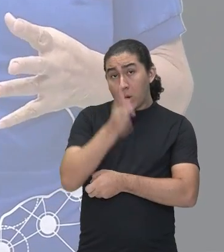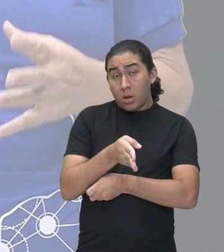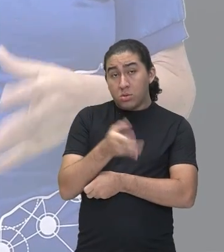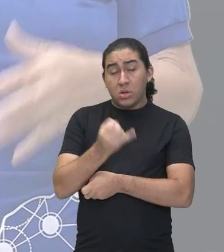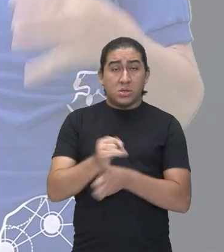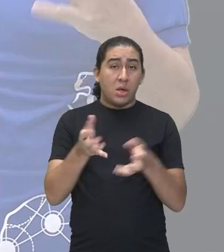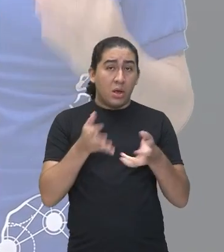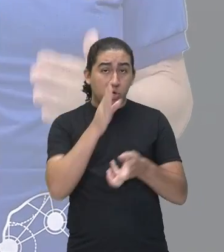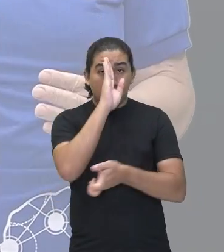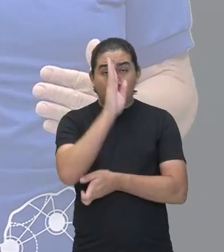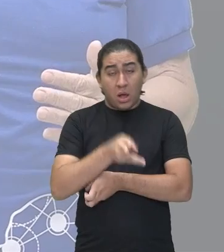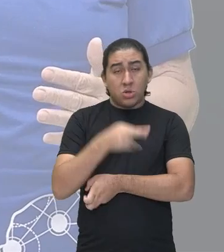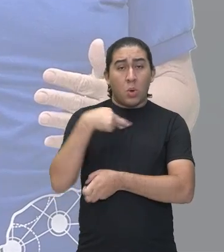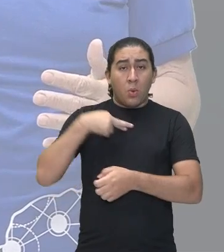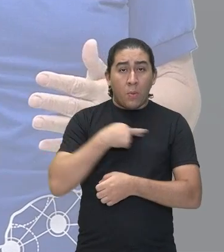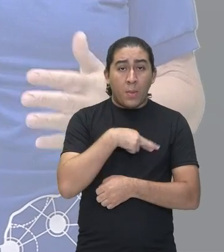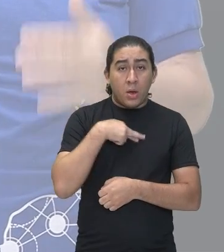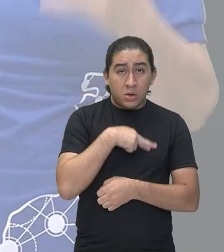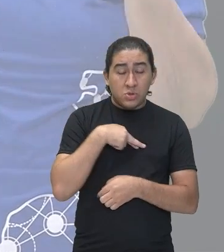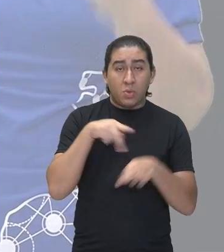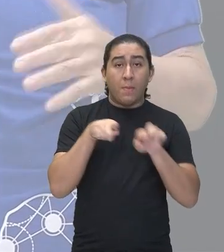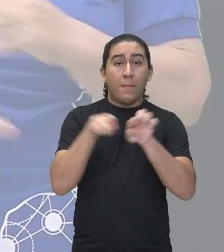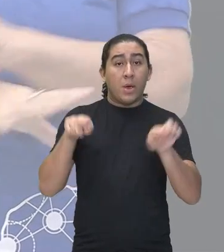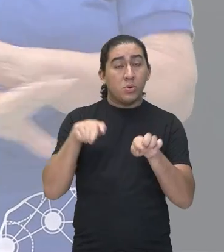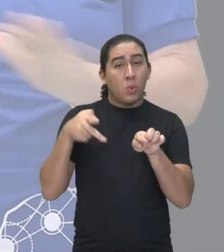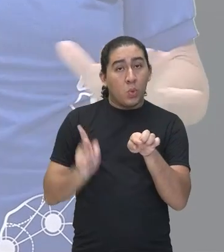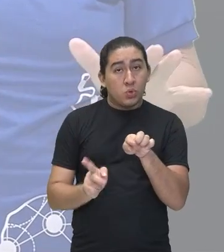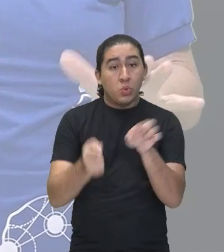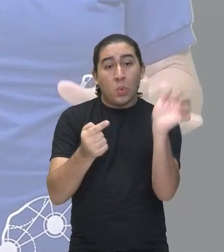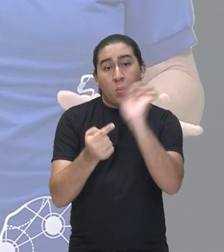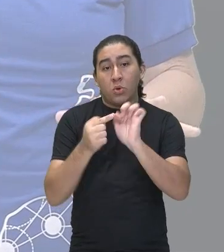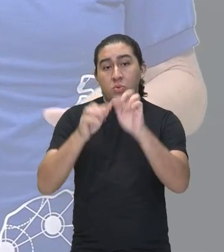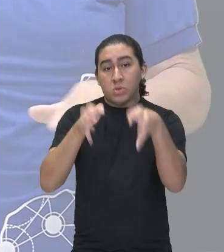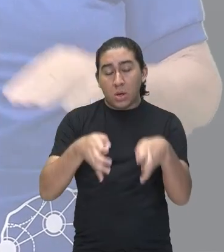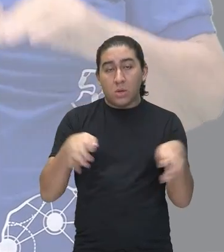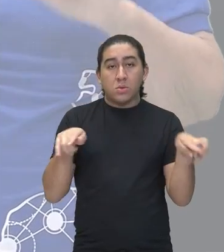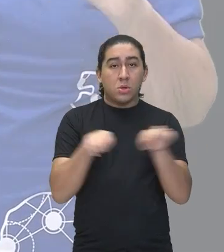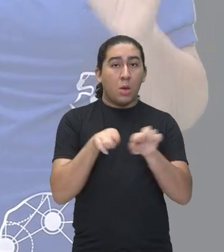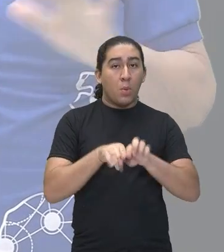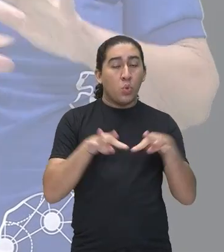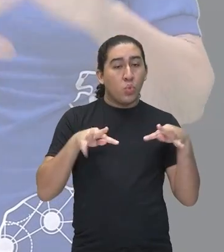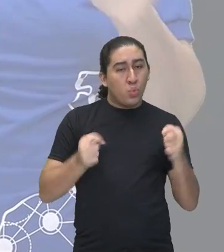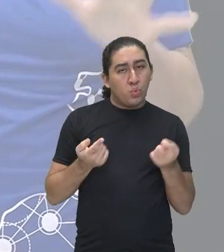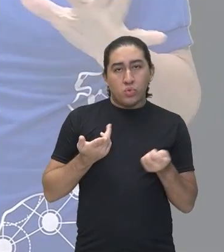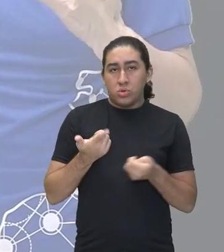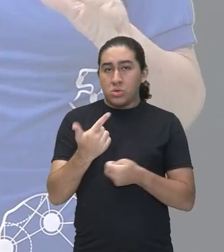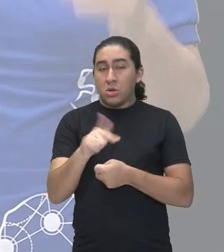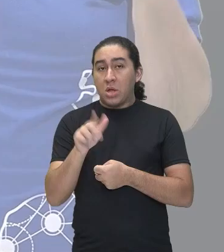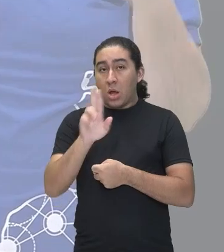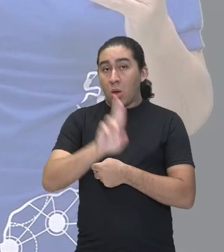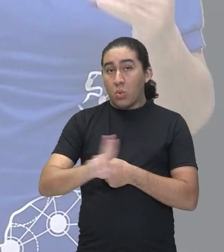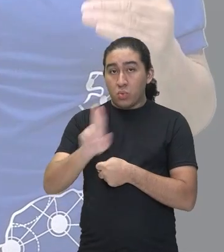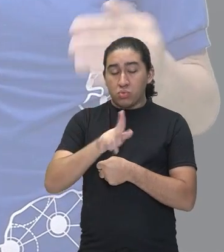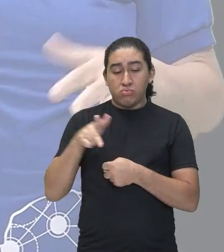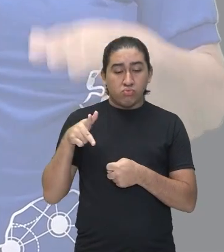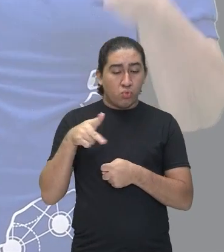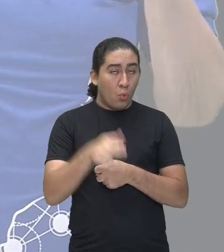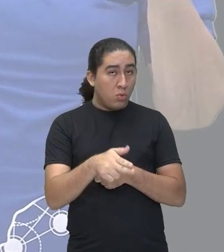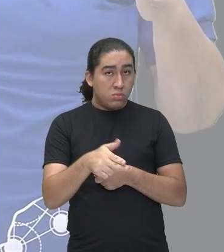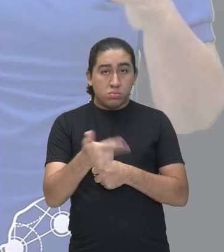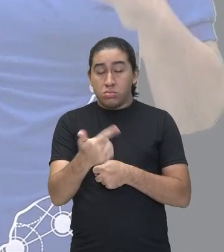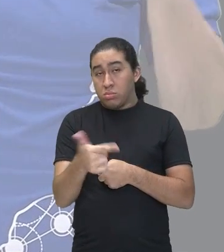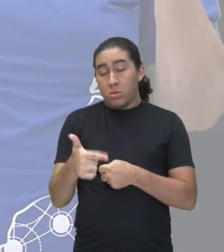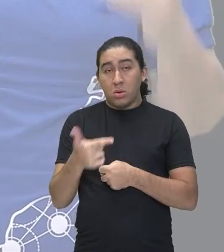começam a ser românticos, mas ainda são objetivos. Cortar tudo que for inútil. Então, não temos que ficar com nada que for